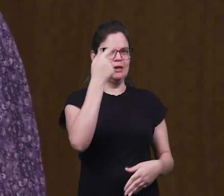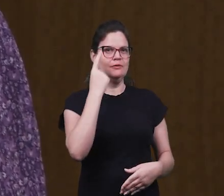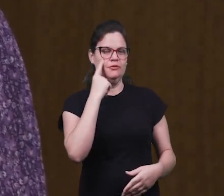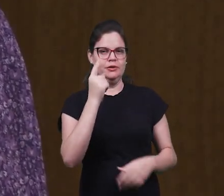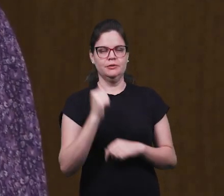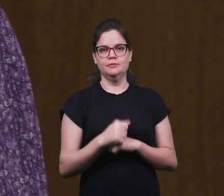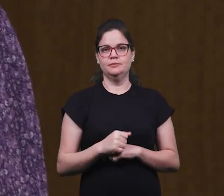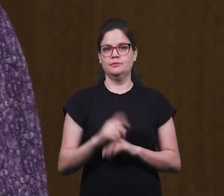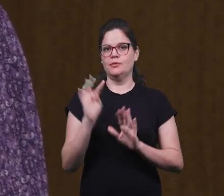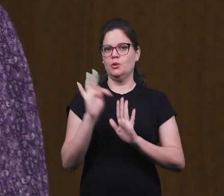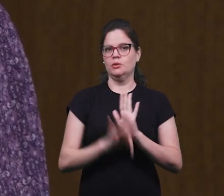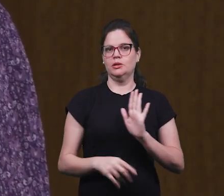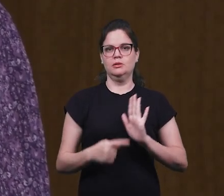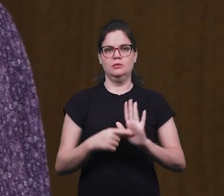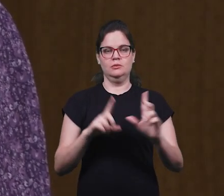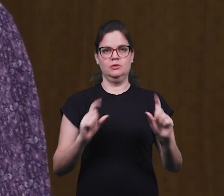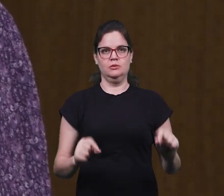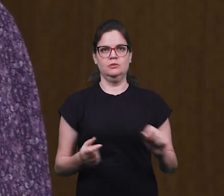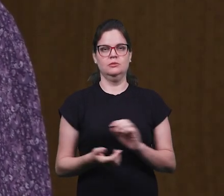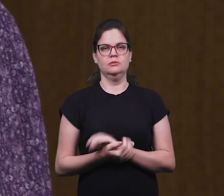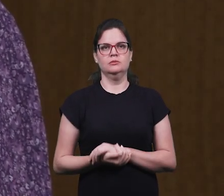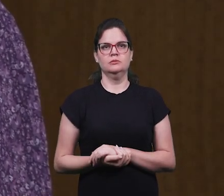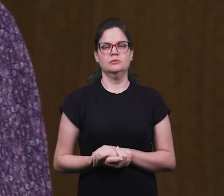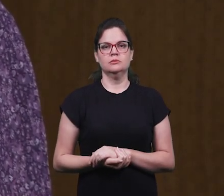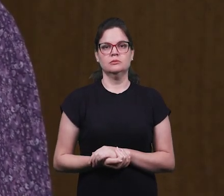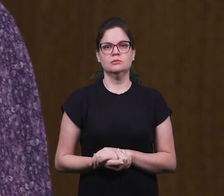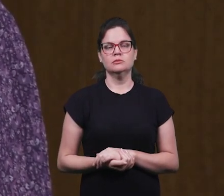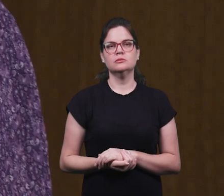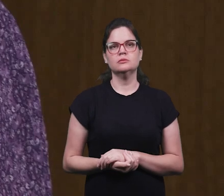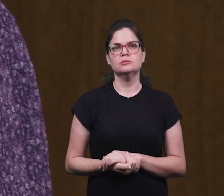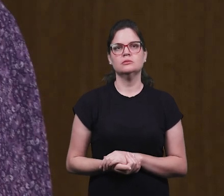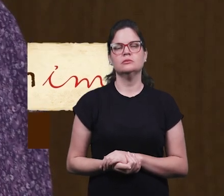arqueológico. E diz o seguinte: